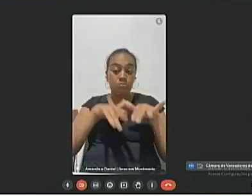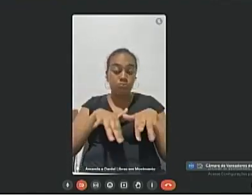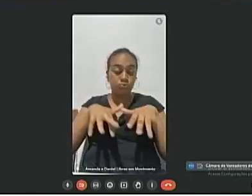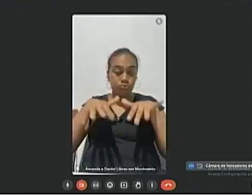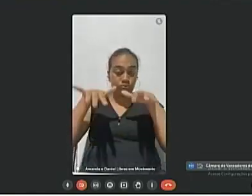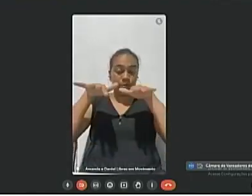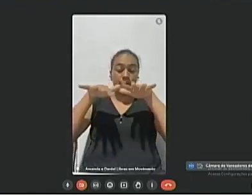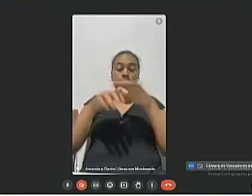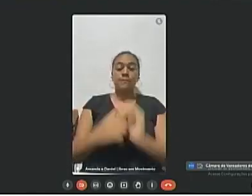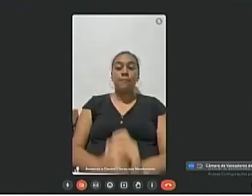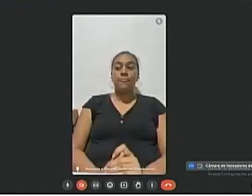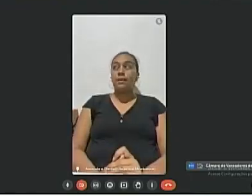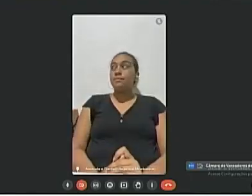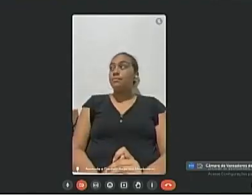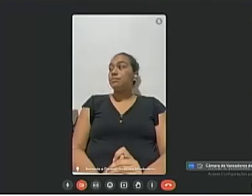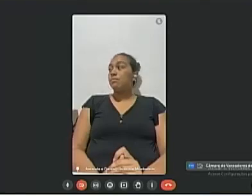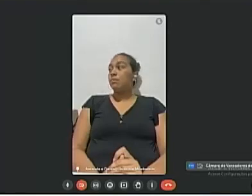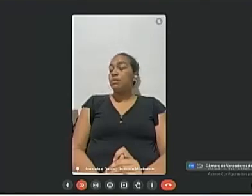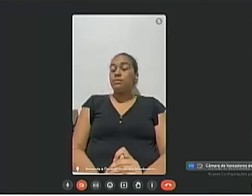rio.